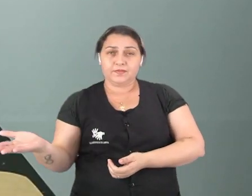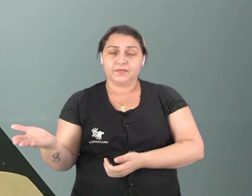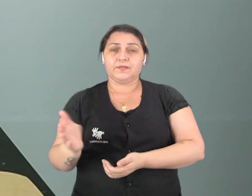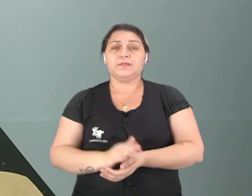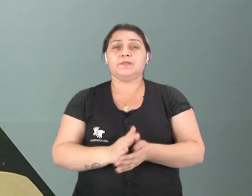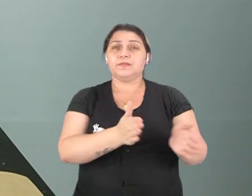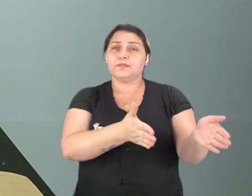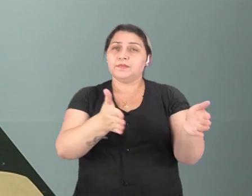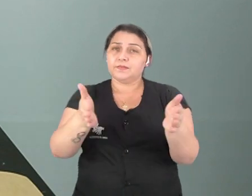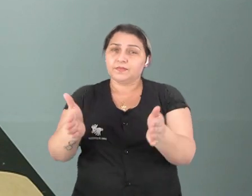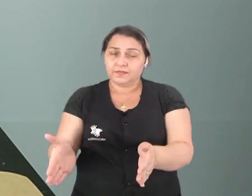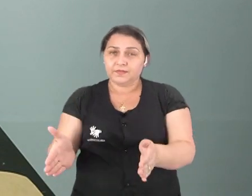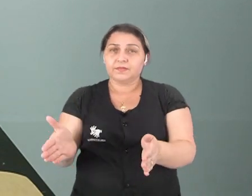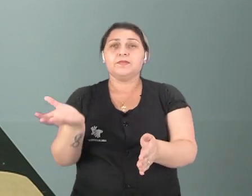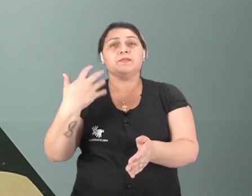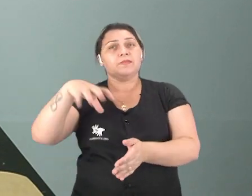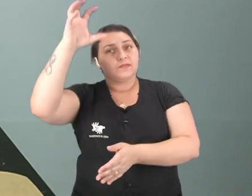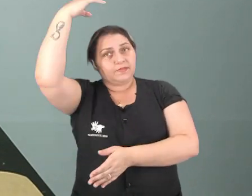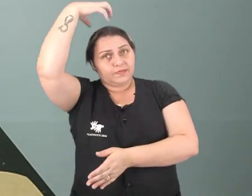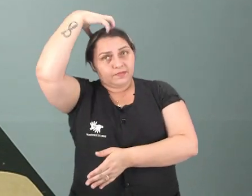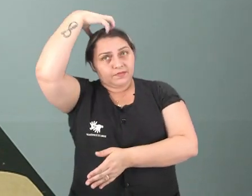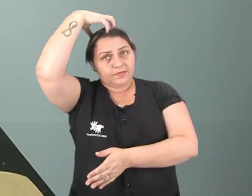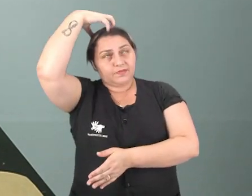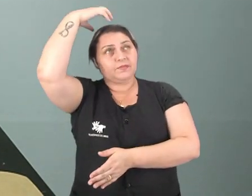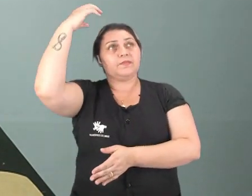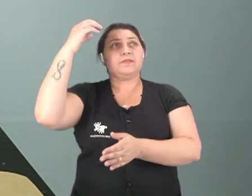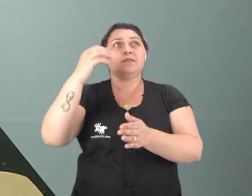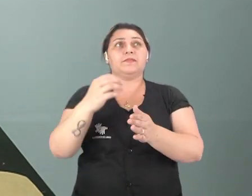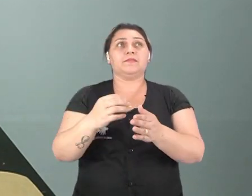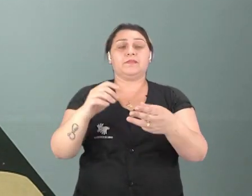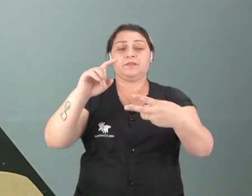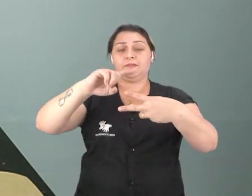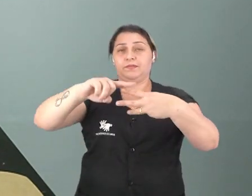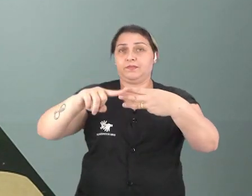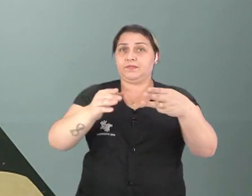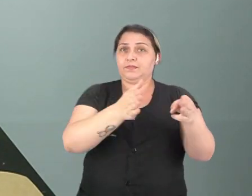nesse período da monarquia, ele foi dividido entre